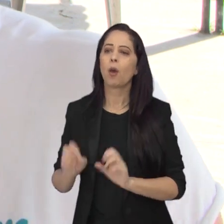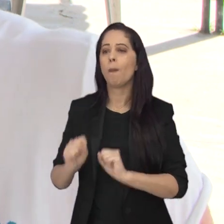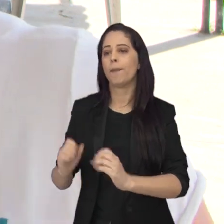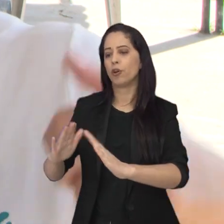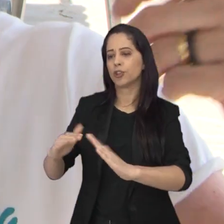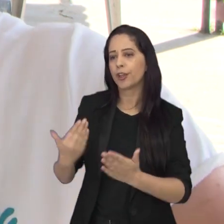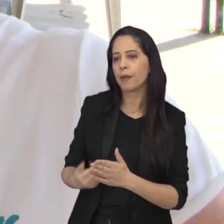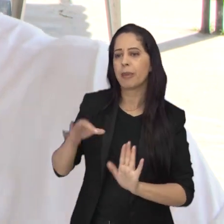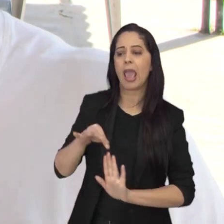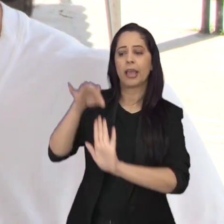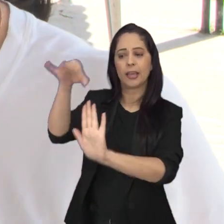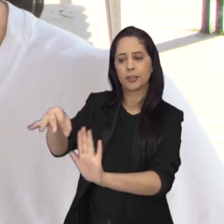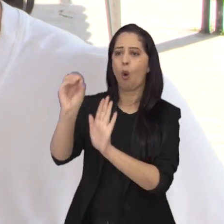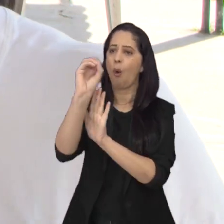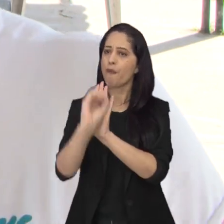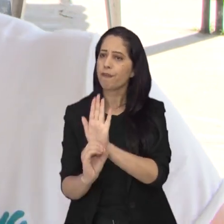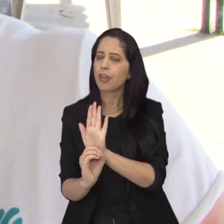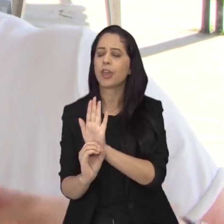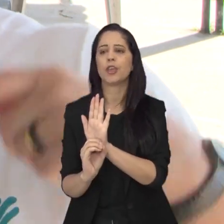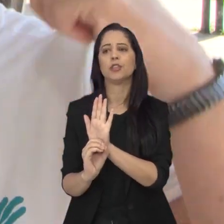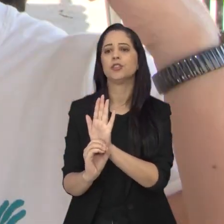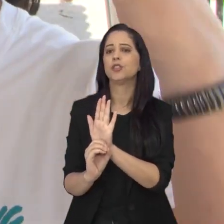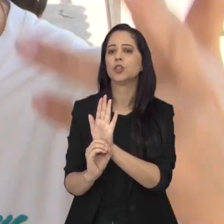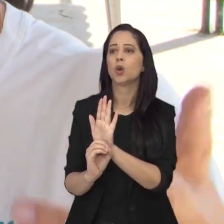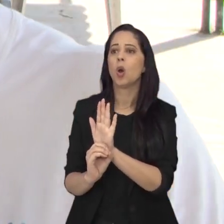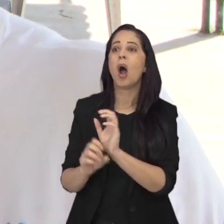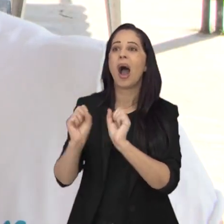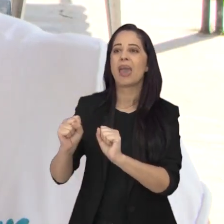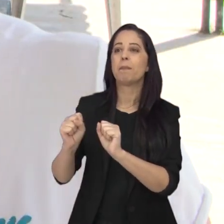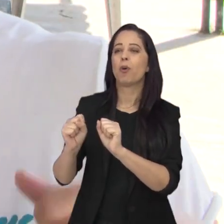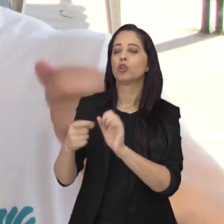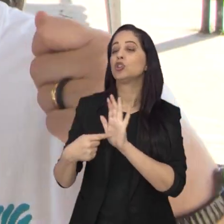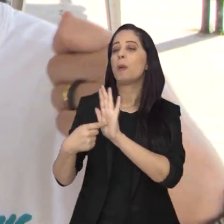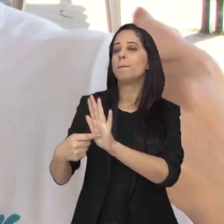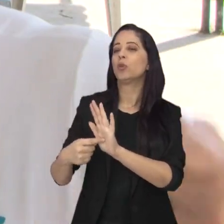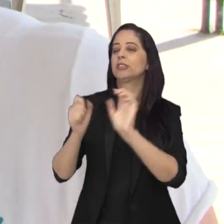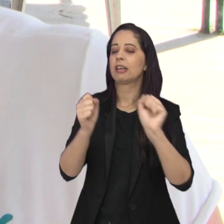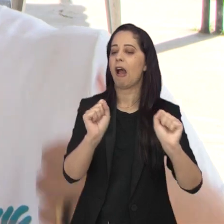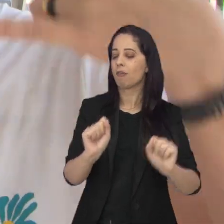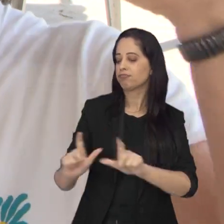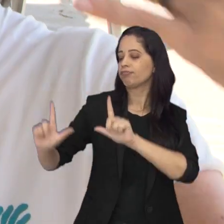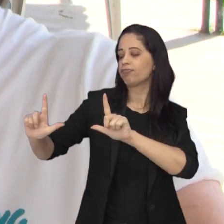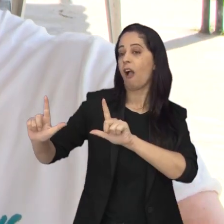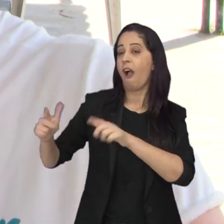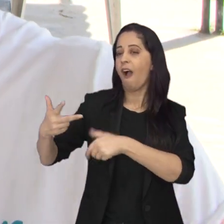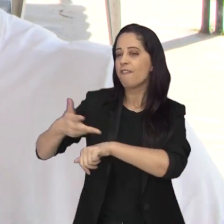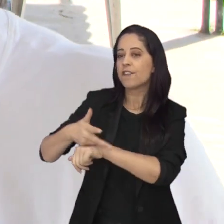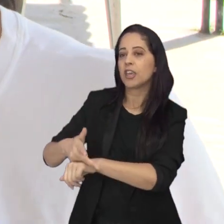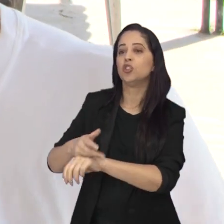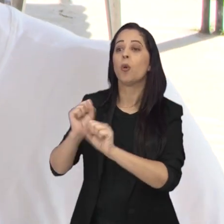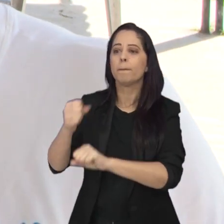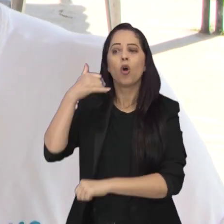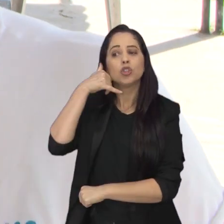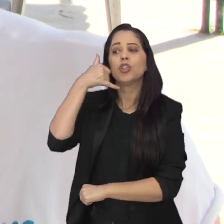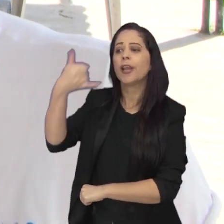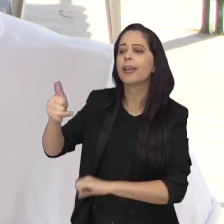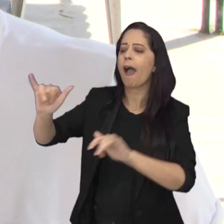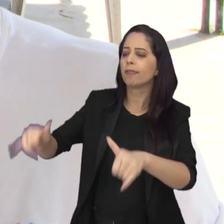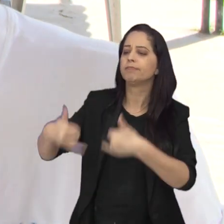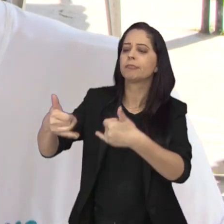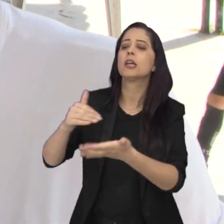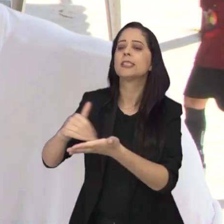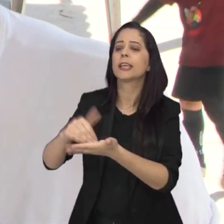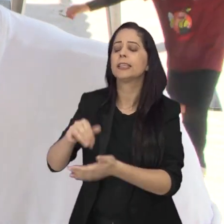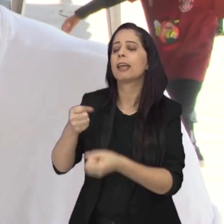né? Requerimento, indicação, ofício, mostrar na sessão, conversar diretamente, ligar para algum diretor, ligar para algum